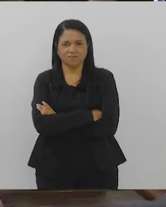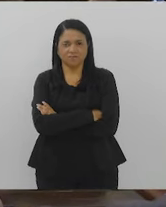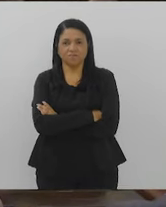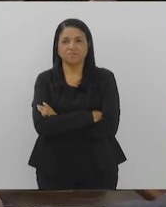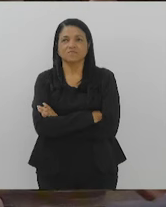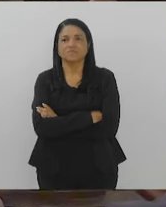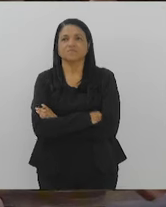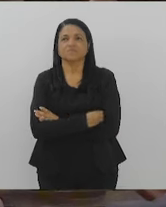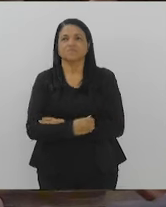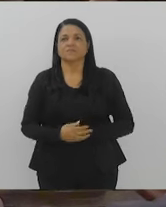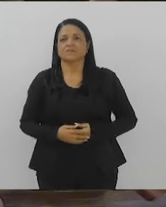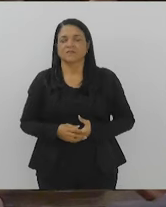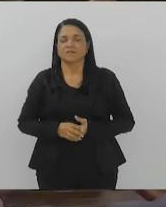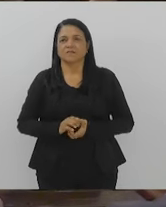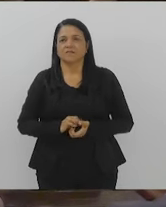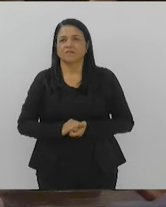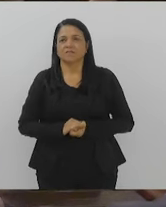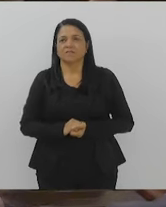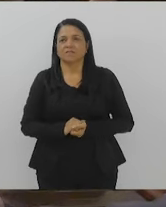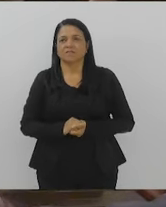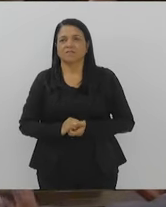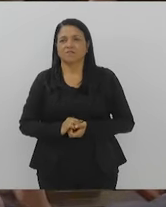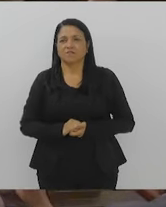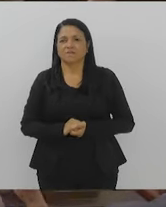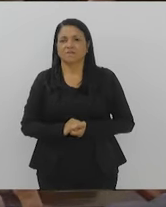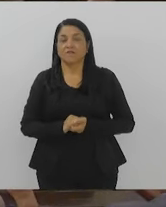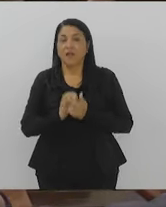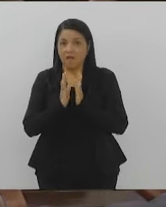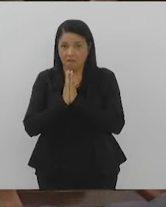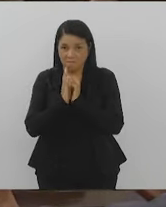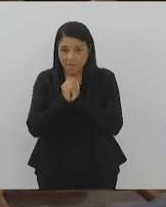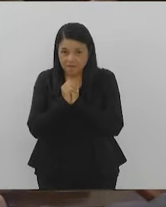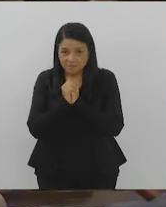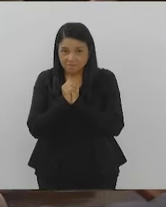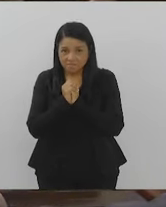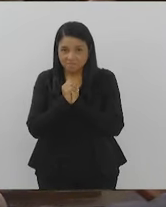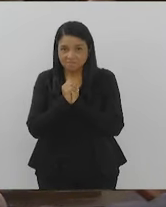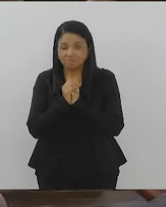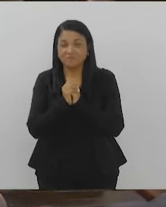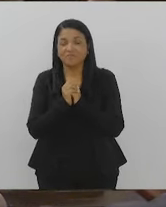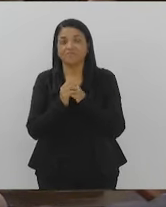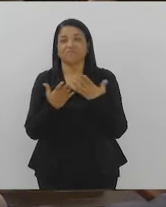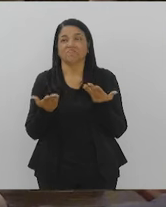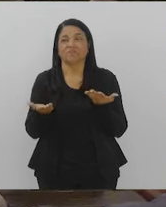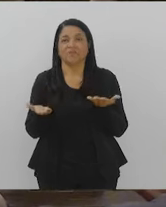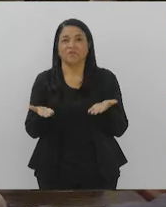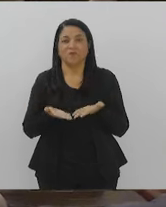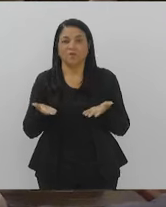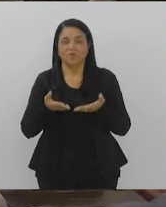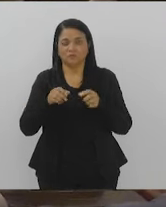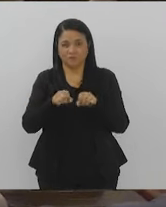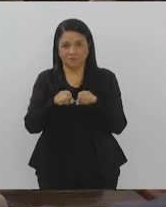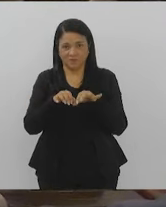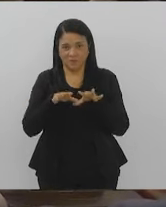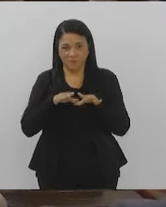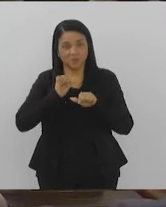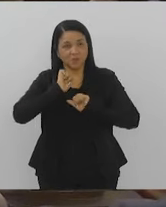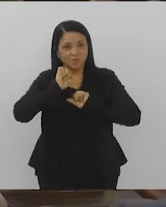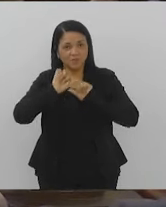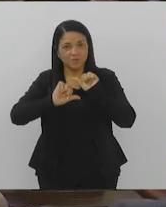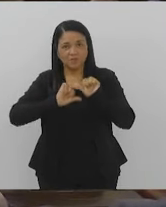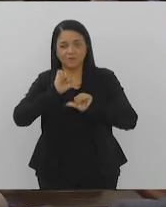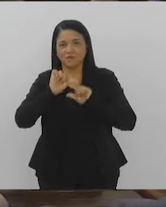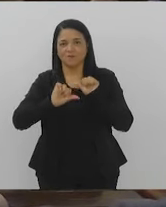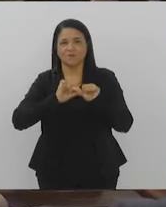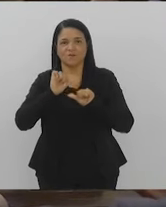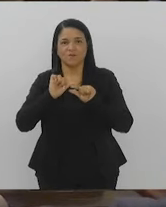Amém? Amém ou não amém, gente? Aqui hoje o parlamento transformou